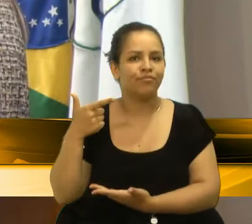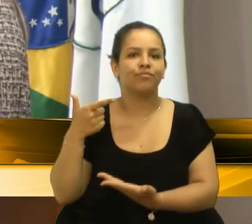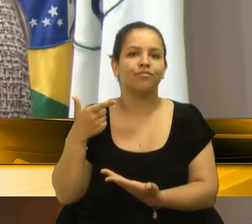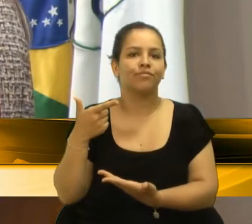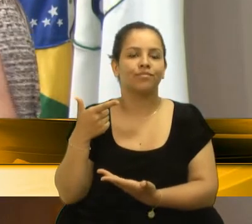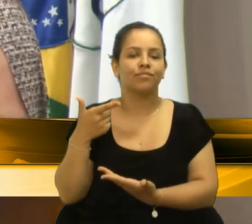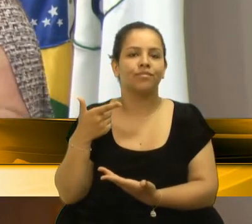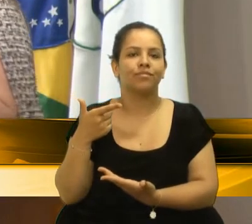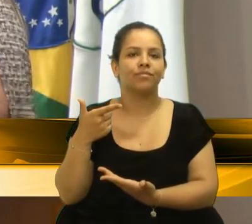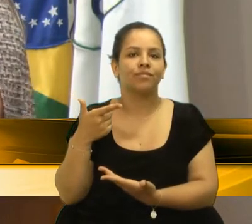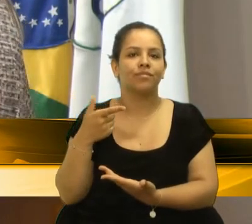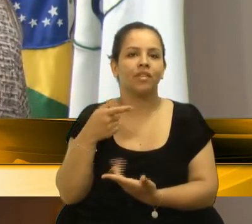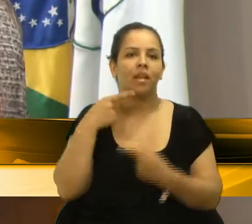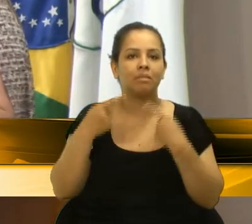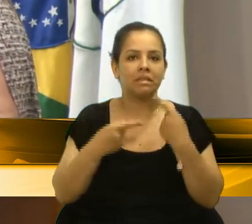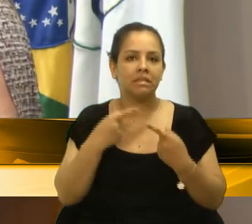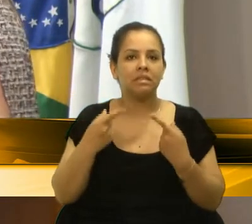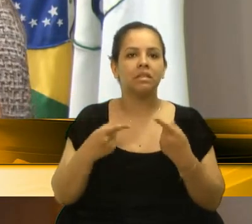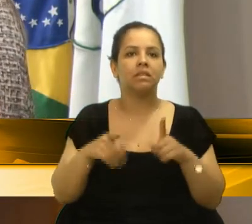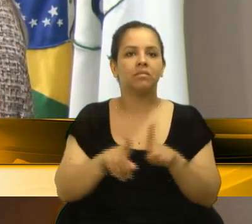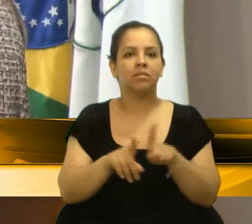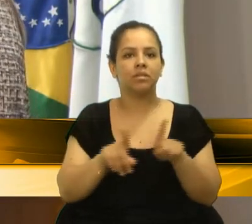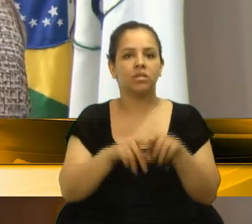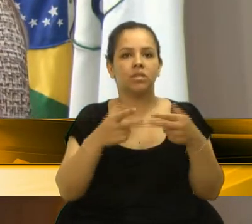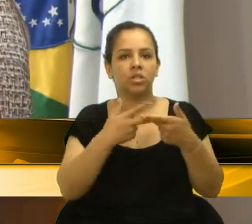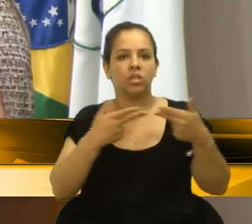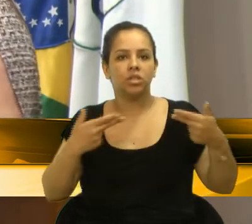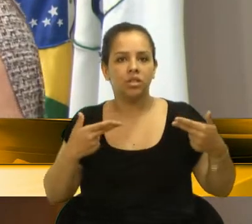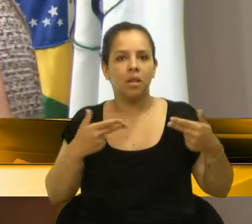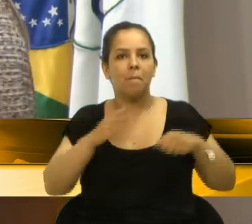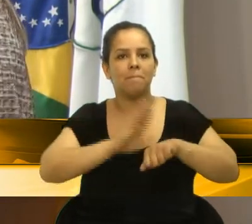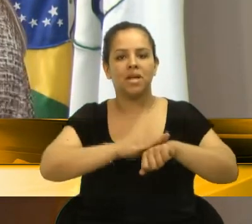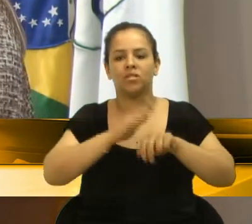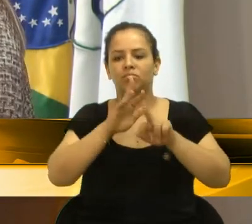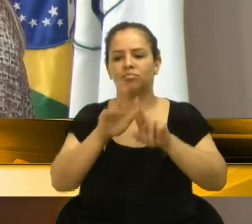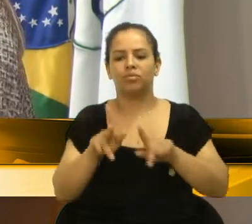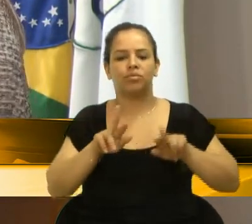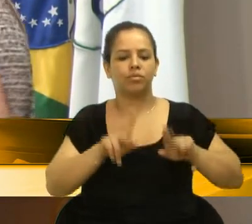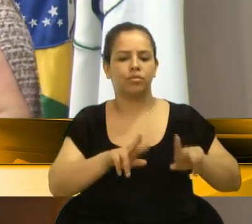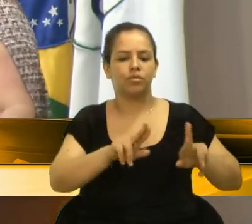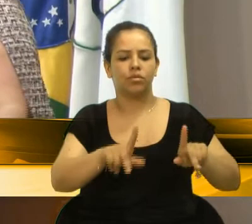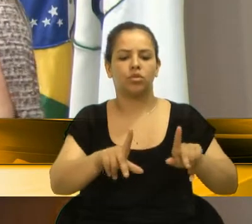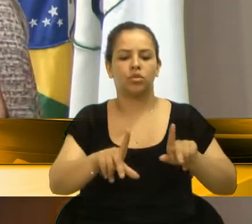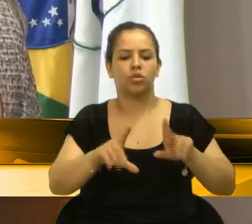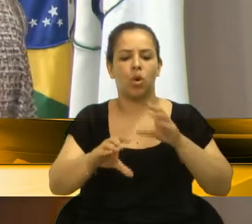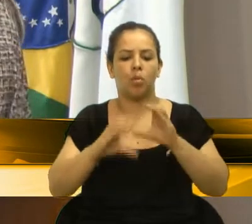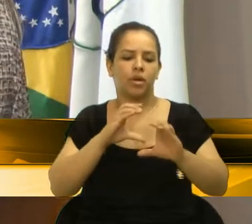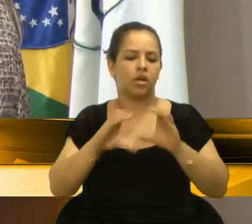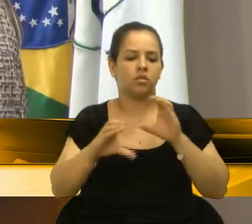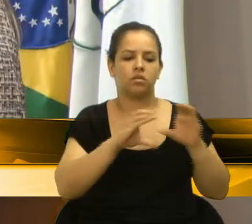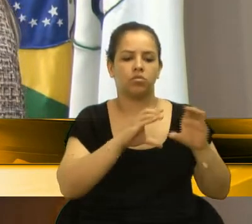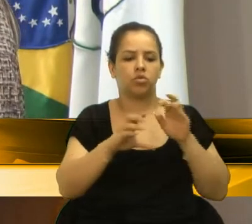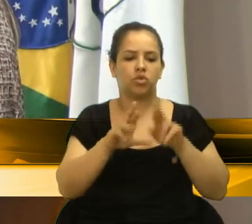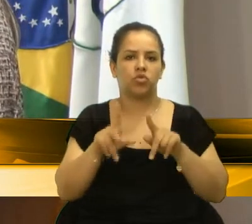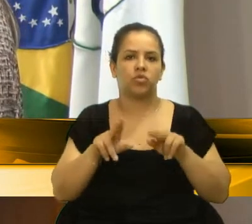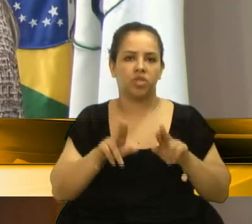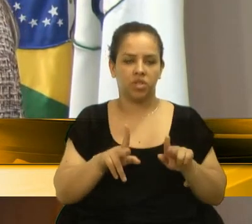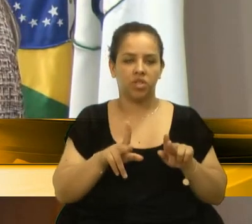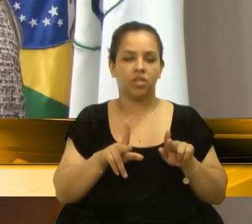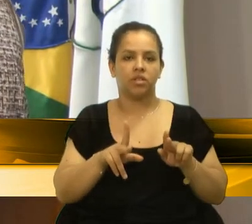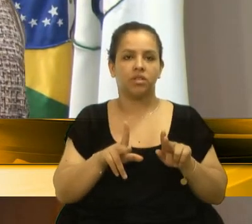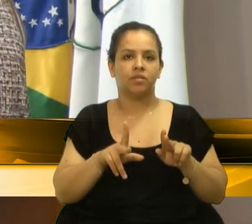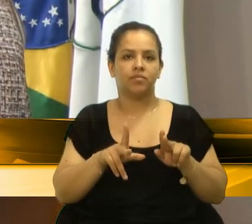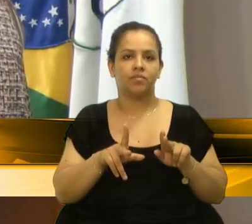fatos obtidos através dos mais diversos meios de comunicação, os quais, de